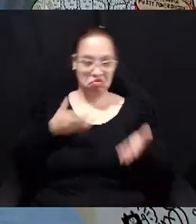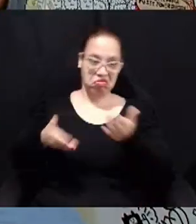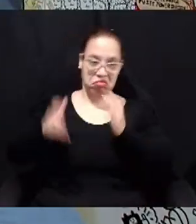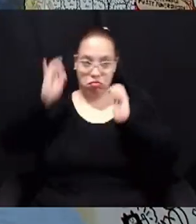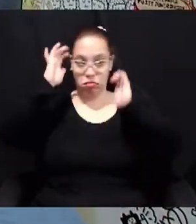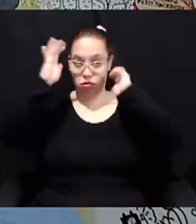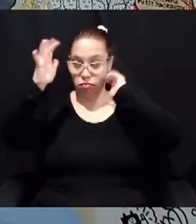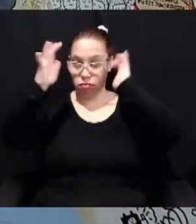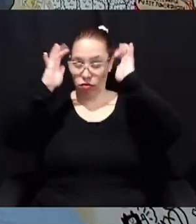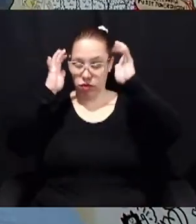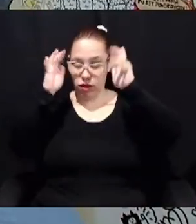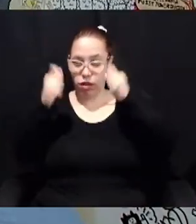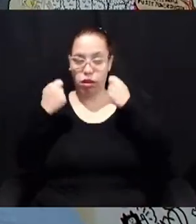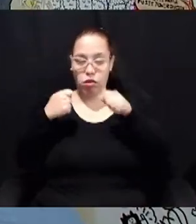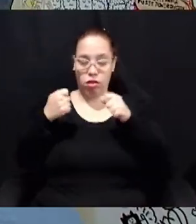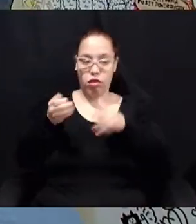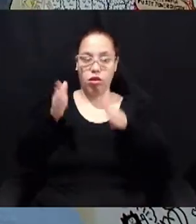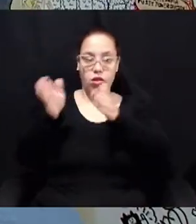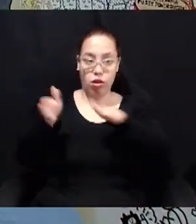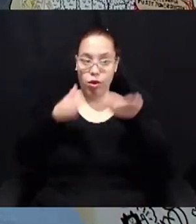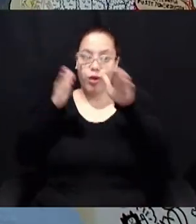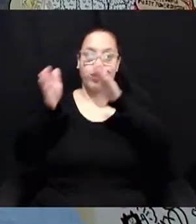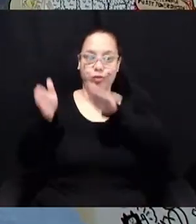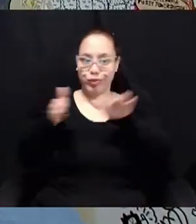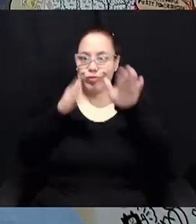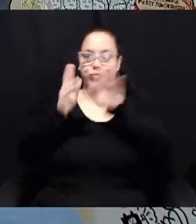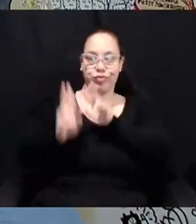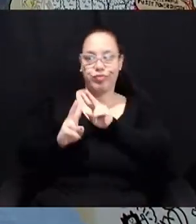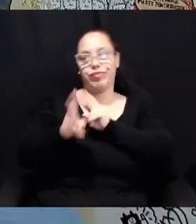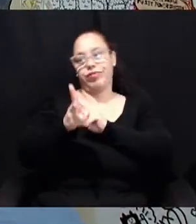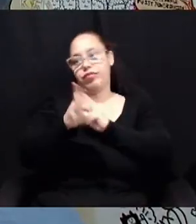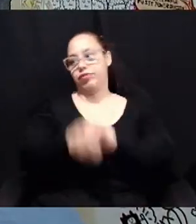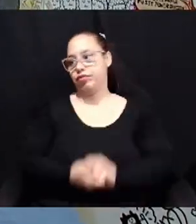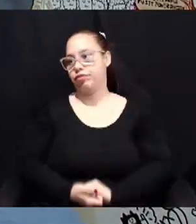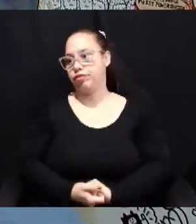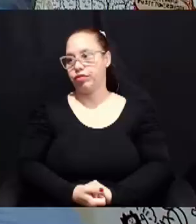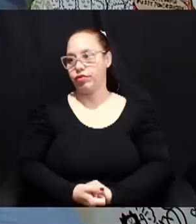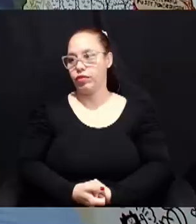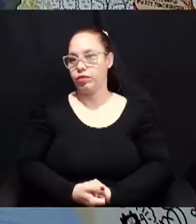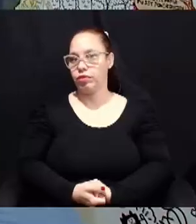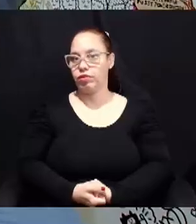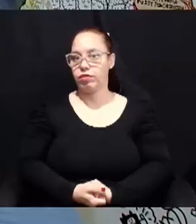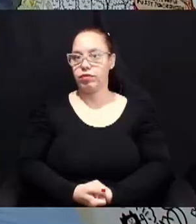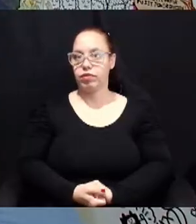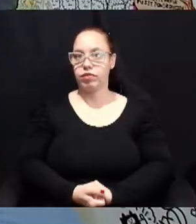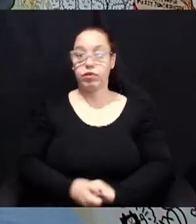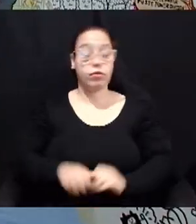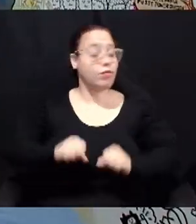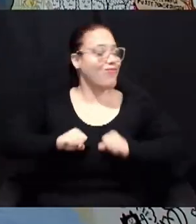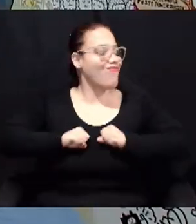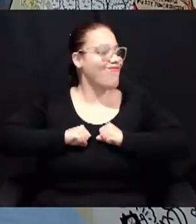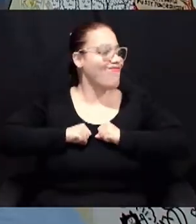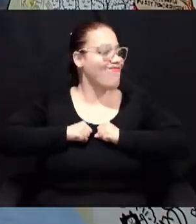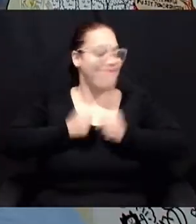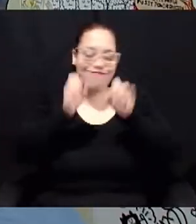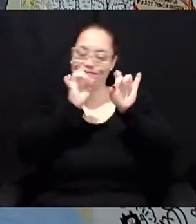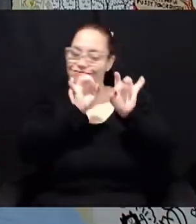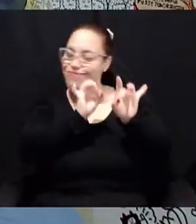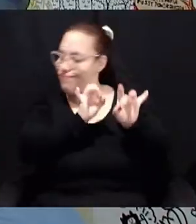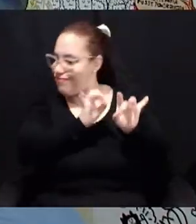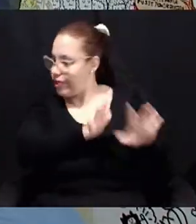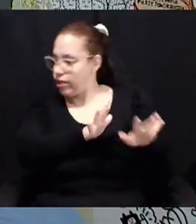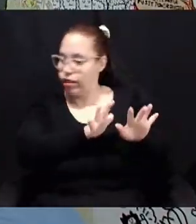ser produtivo a todo custo, né? Então, fazendo um esforço para não abandonar